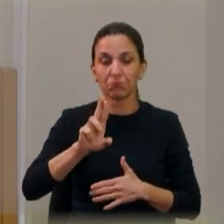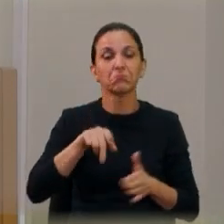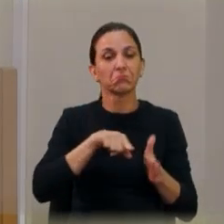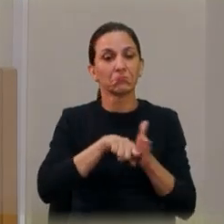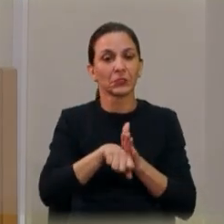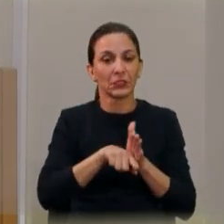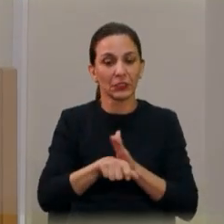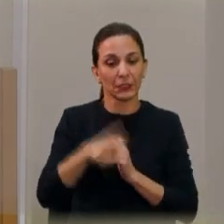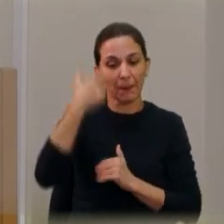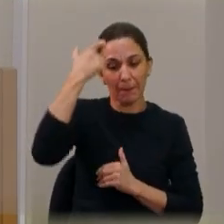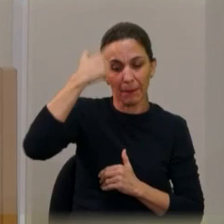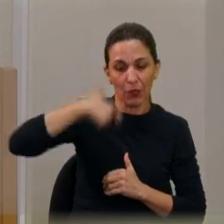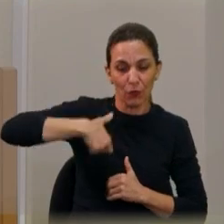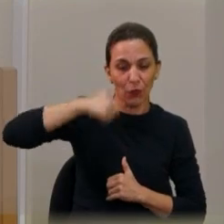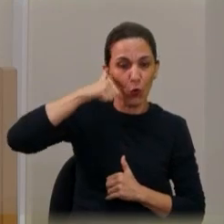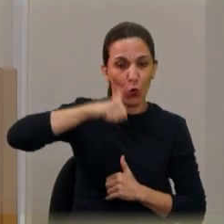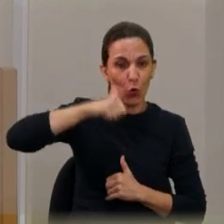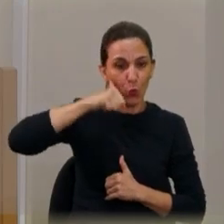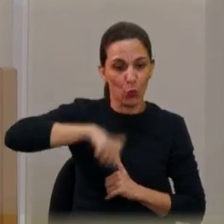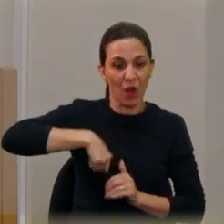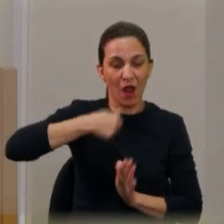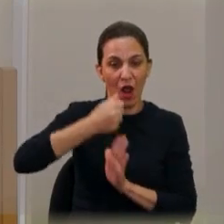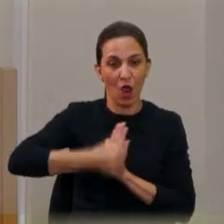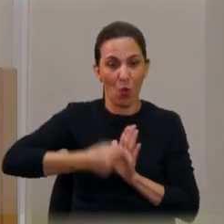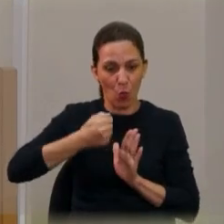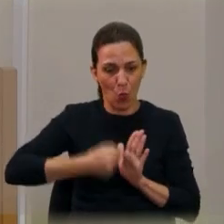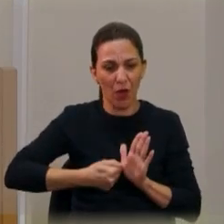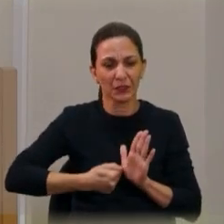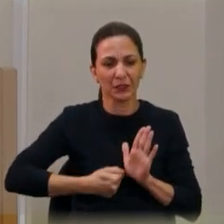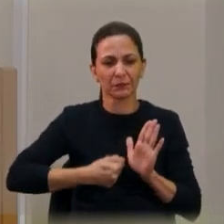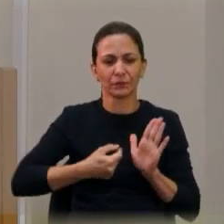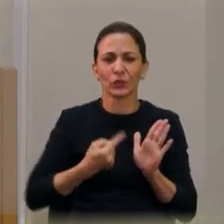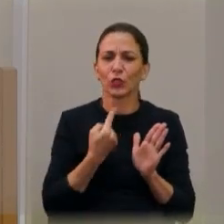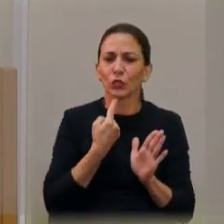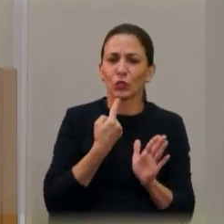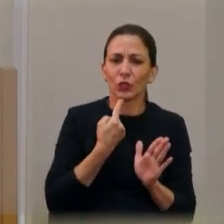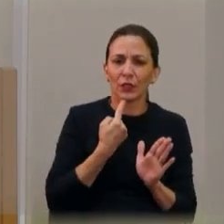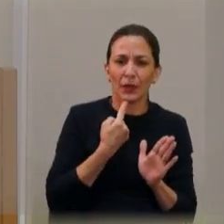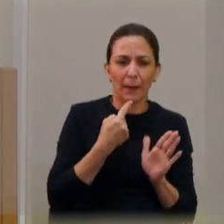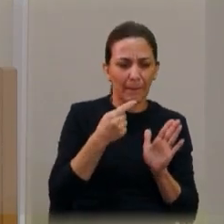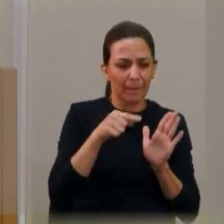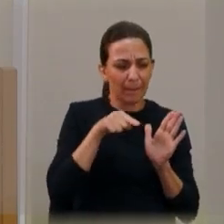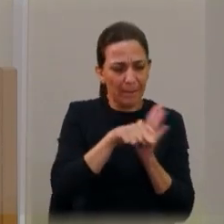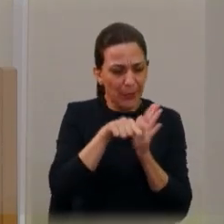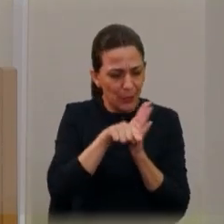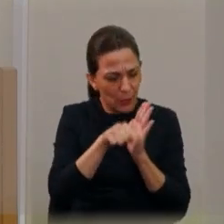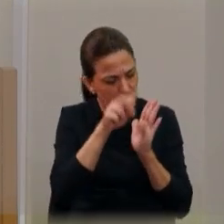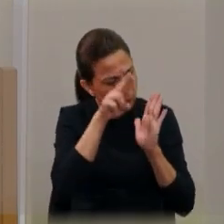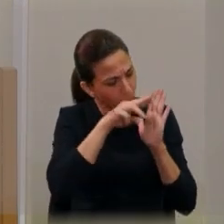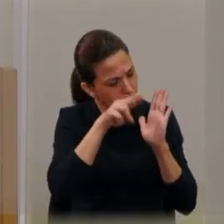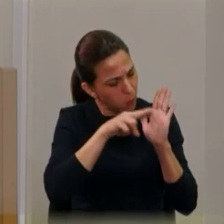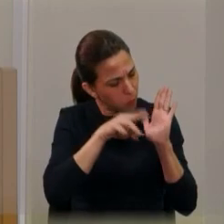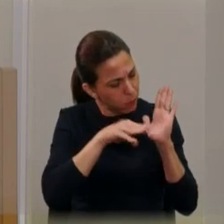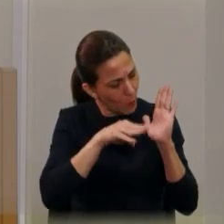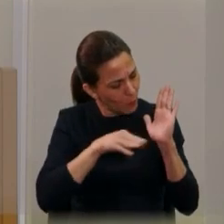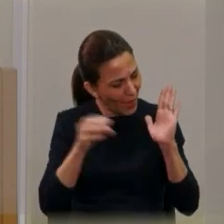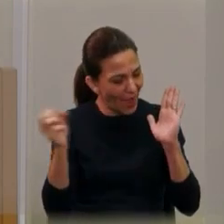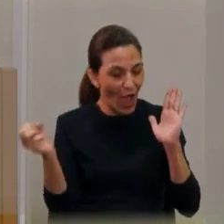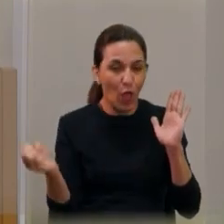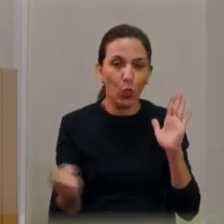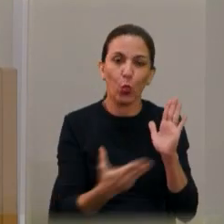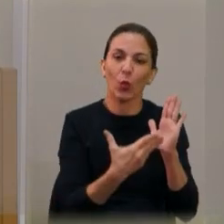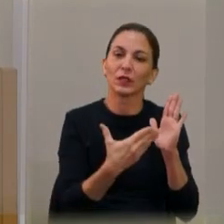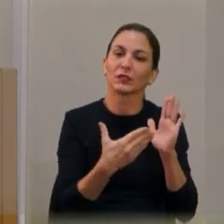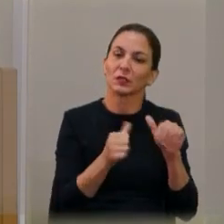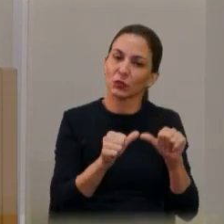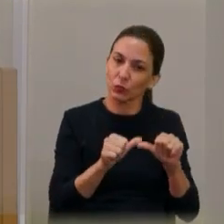finalizamos ontem o questionário que foi inteiramente atualizado modernizado e uma